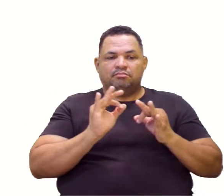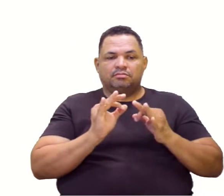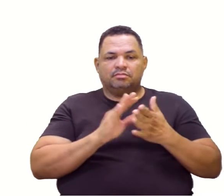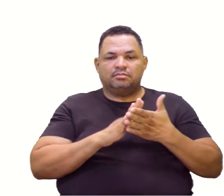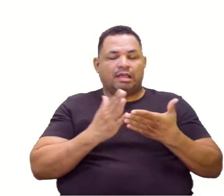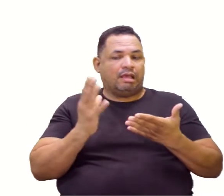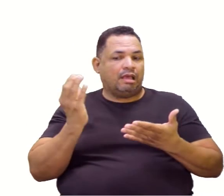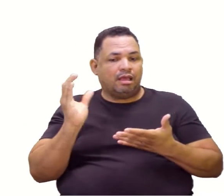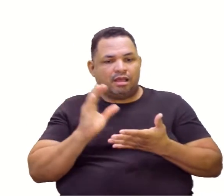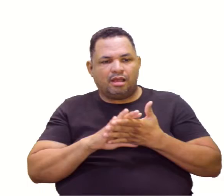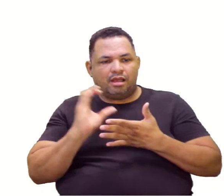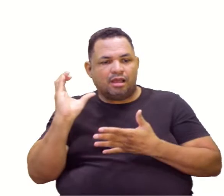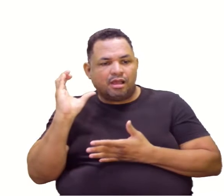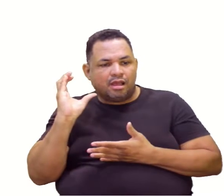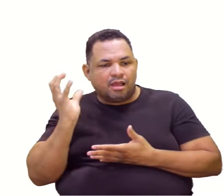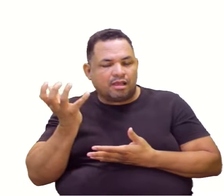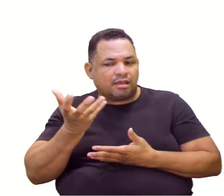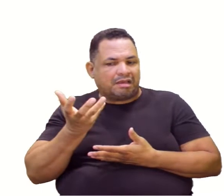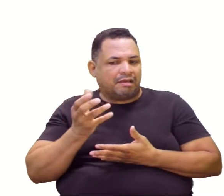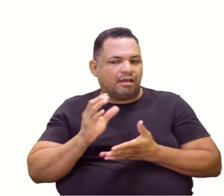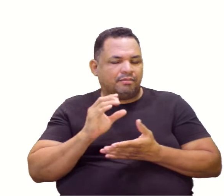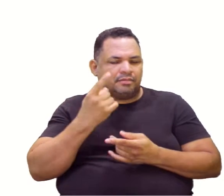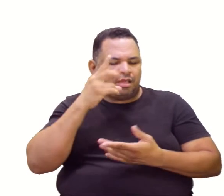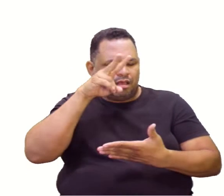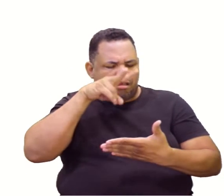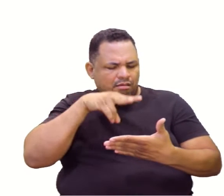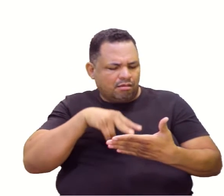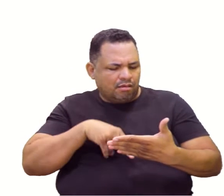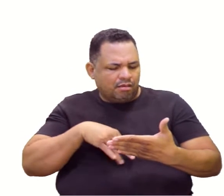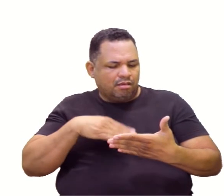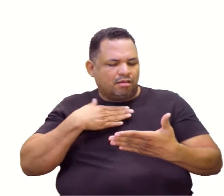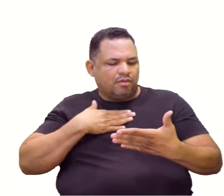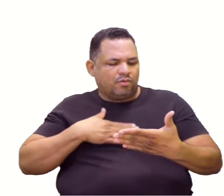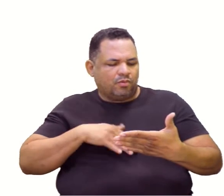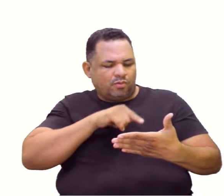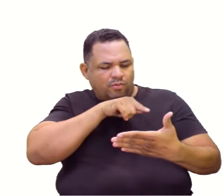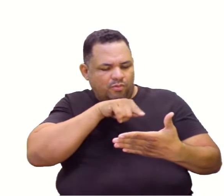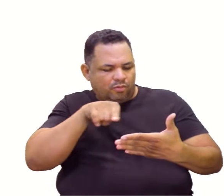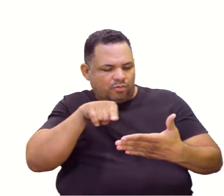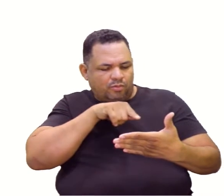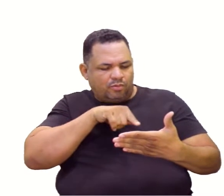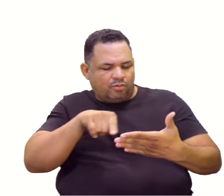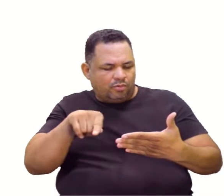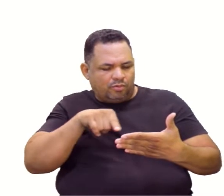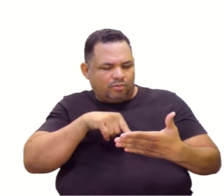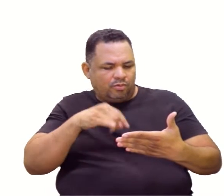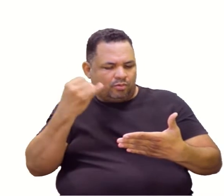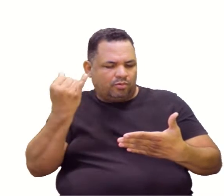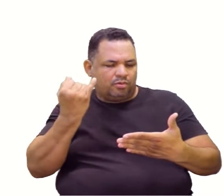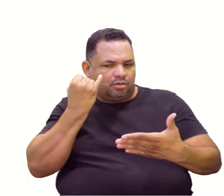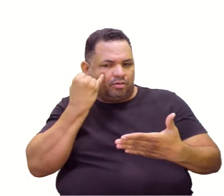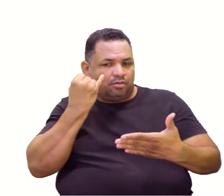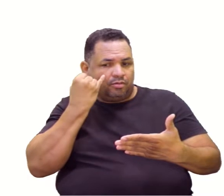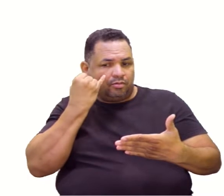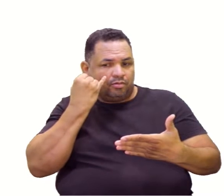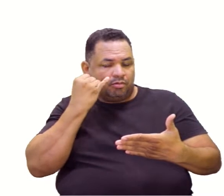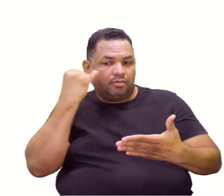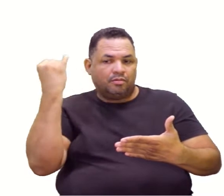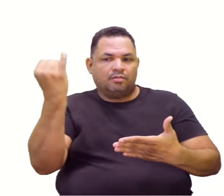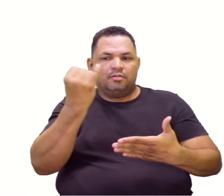ir com muita sede ao pote, de ler com calma, de sublinhar as informações